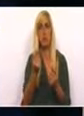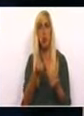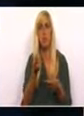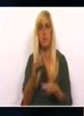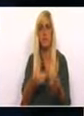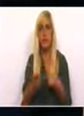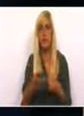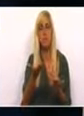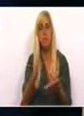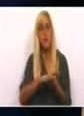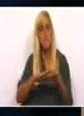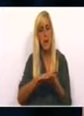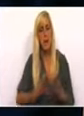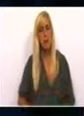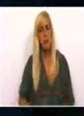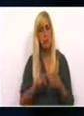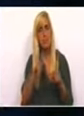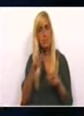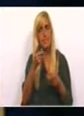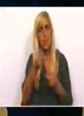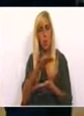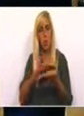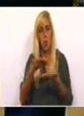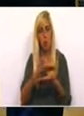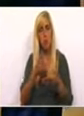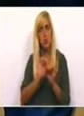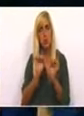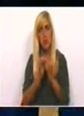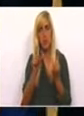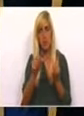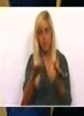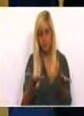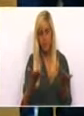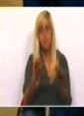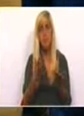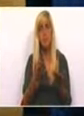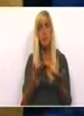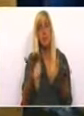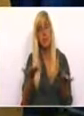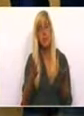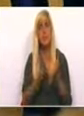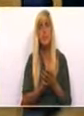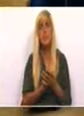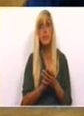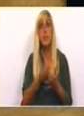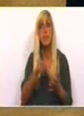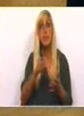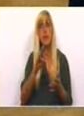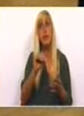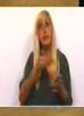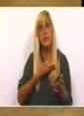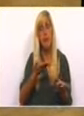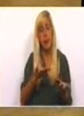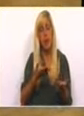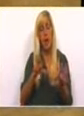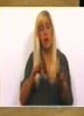está na base do desenvolvimento económico e social. Assim sendo, o PSD,